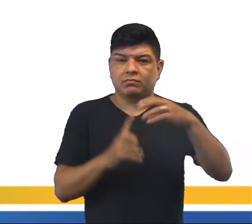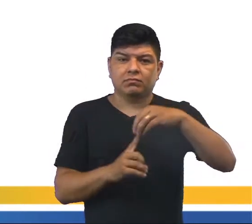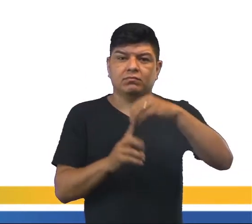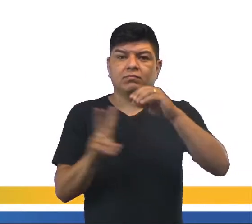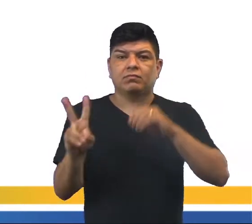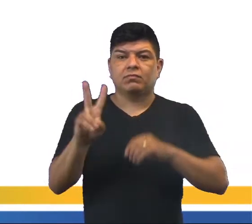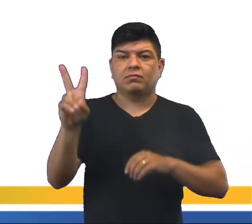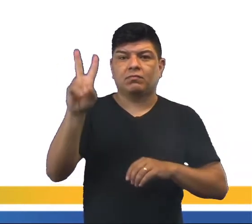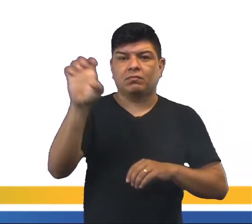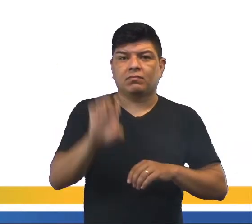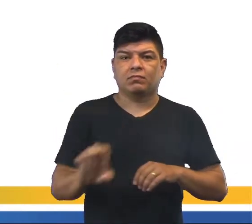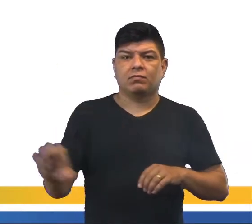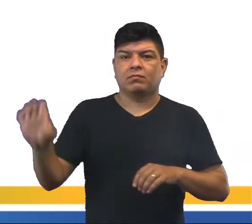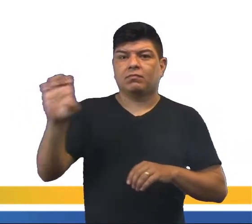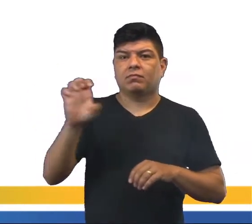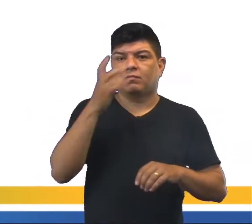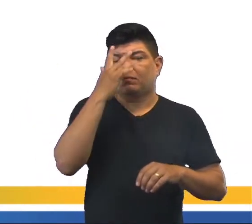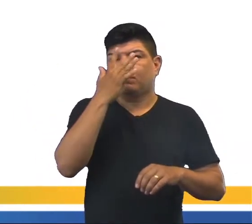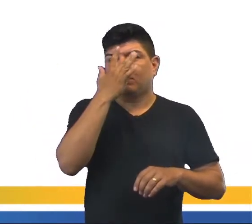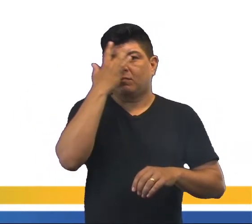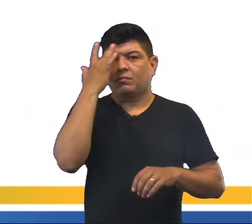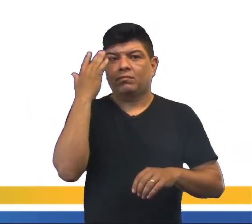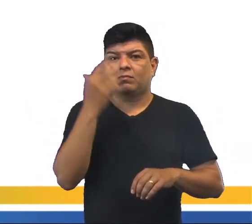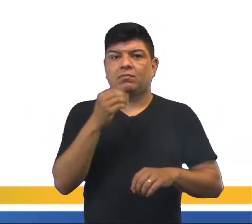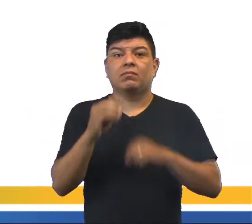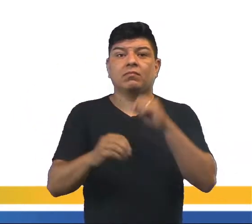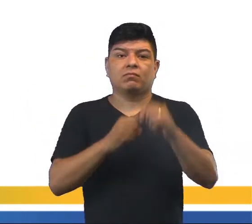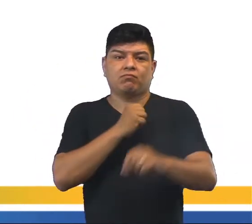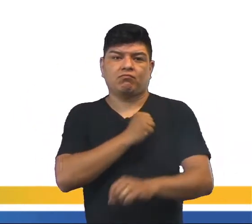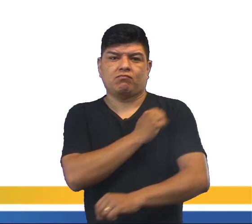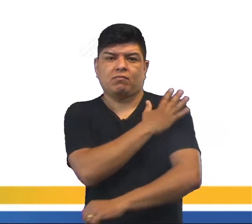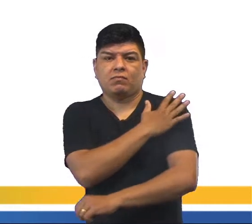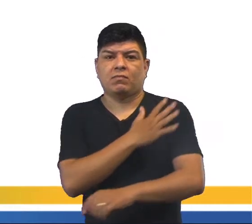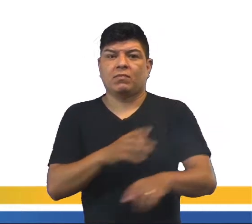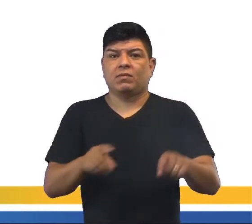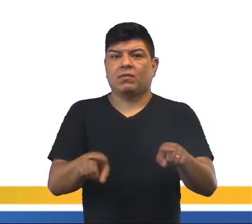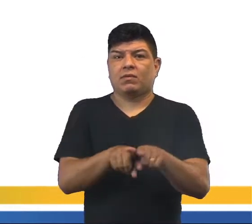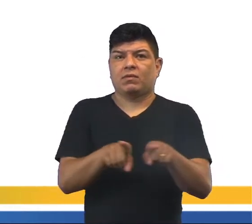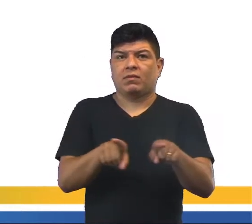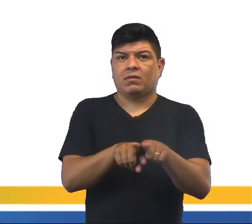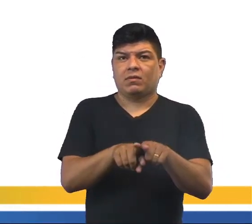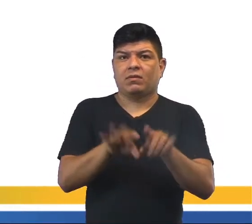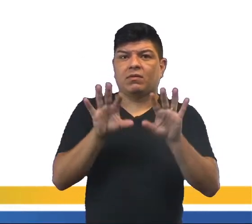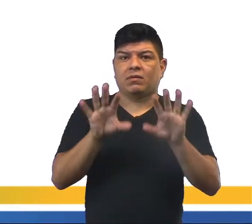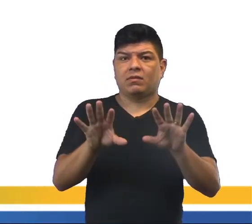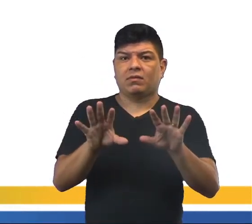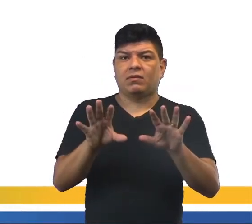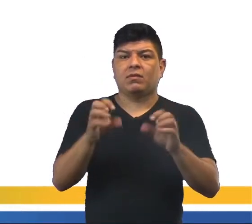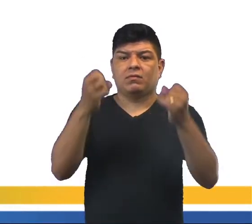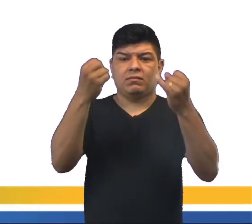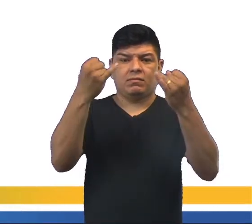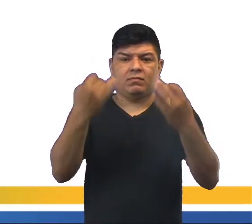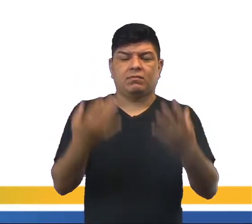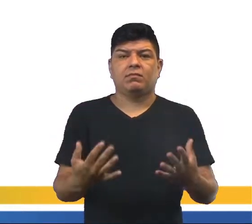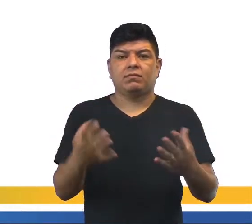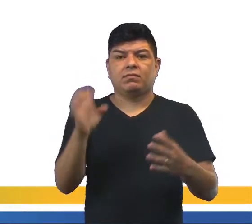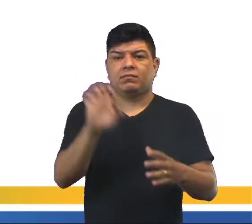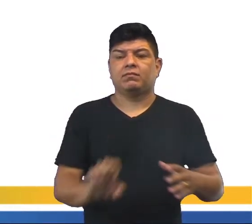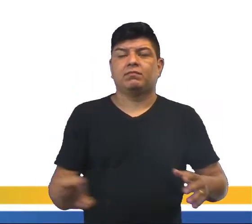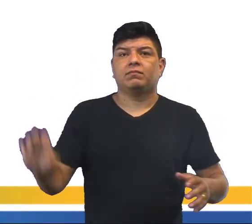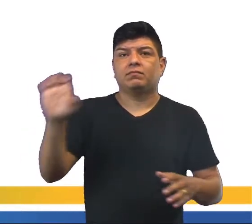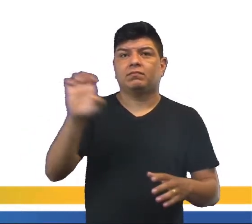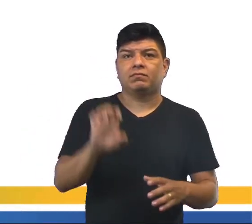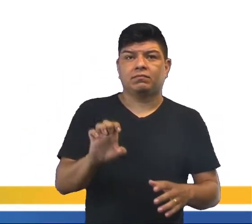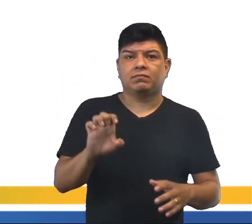valores europeus, colonizadores ou racistas. Assim, esse conceito descreve o processo em que a Europa se constitui